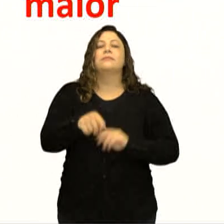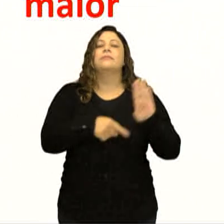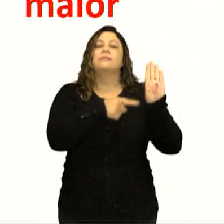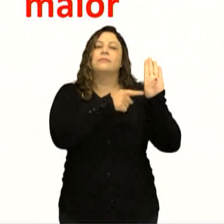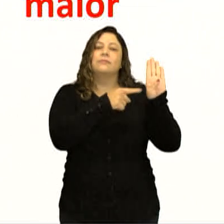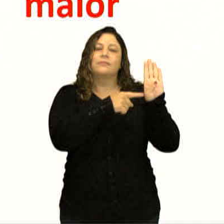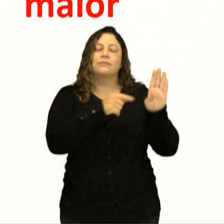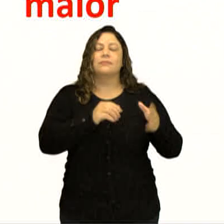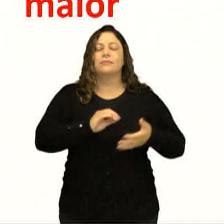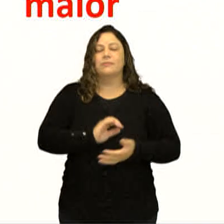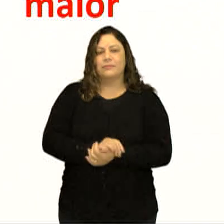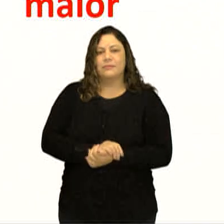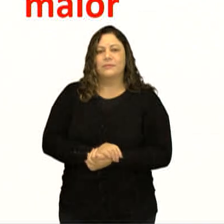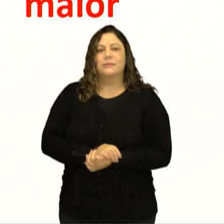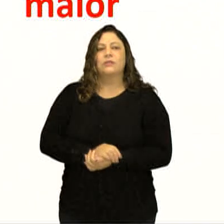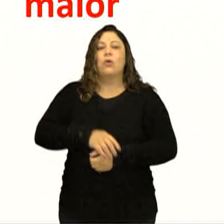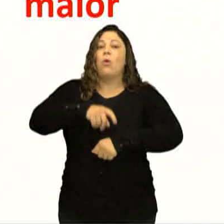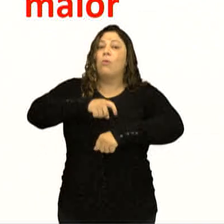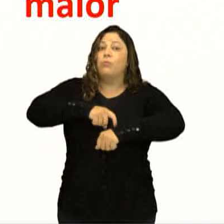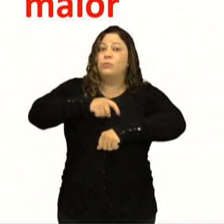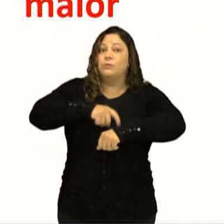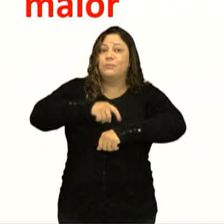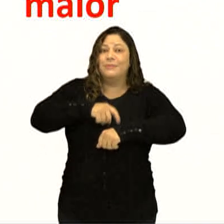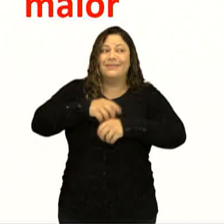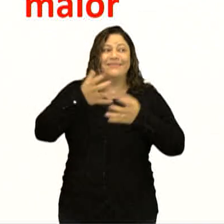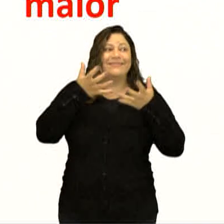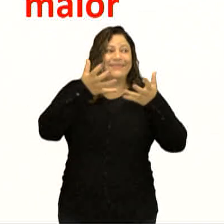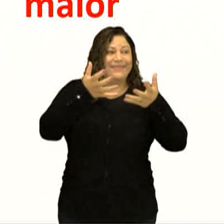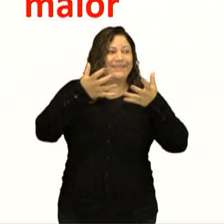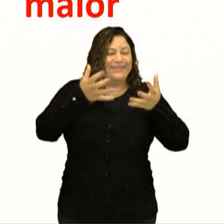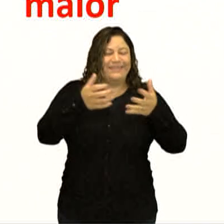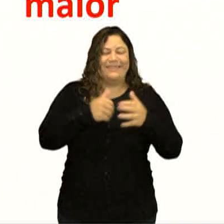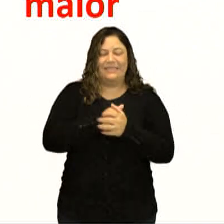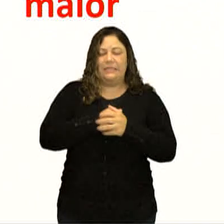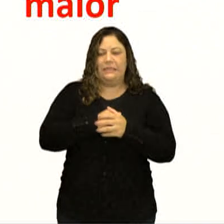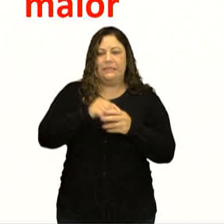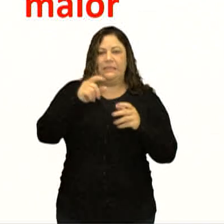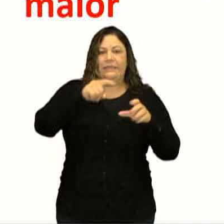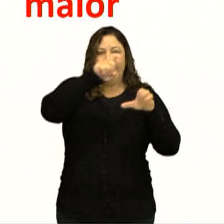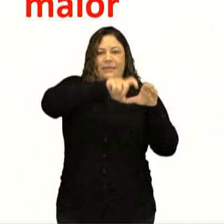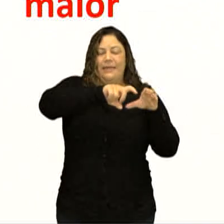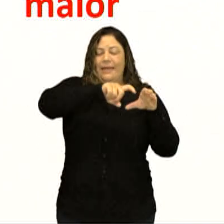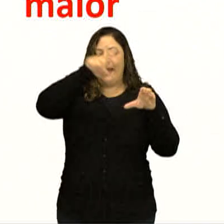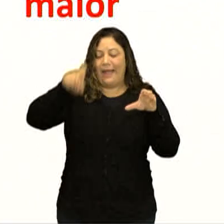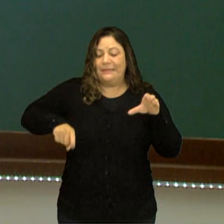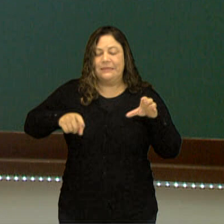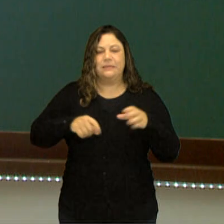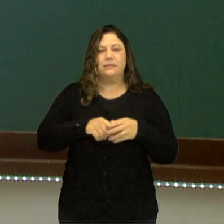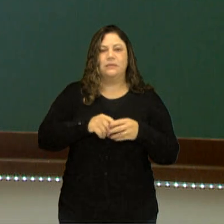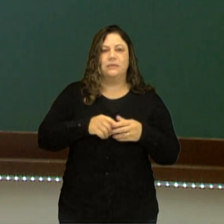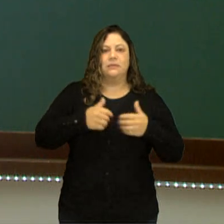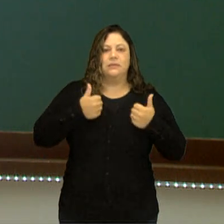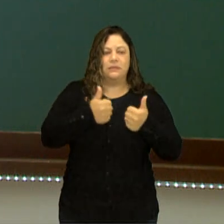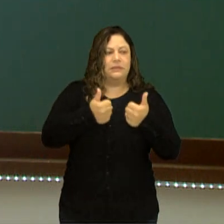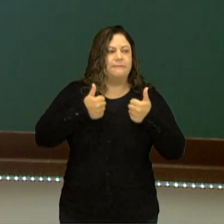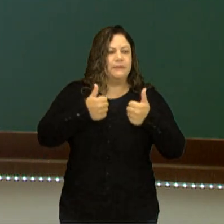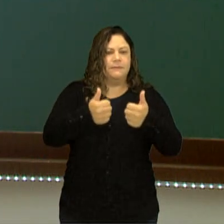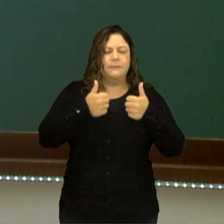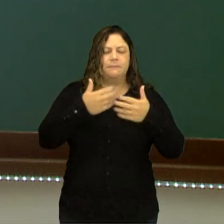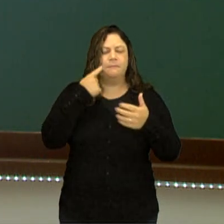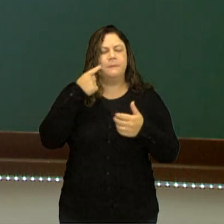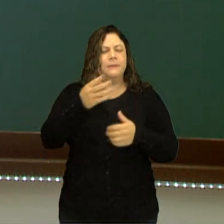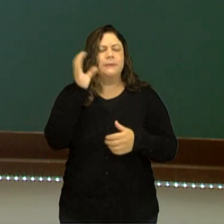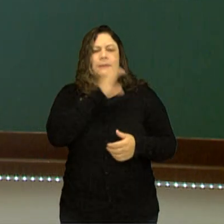o clímax. O Norberto quis descer do bonde, mas estava muito rápido e ele não pulou. Isso mesmo. Aí a gente ficou